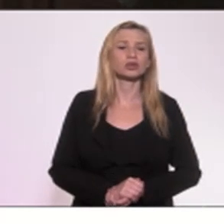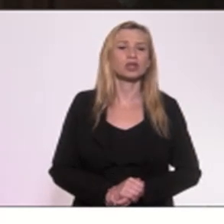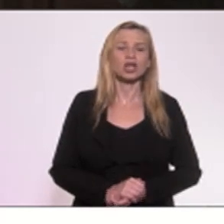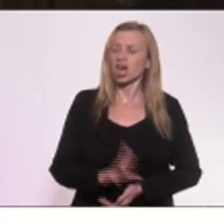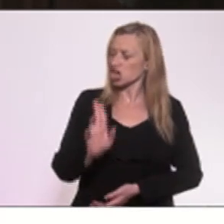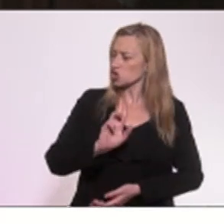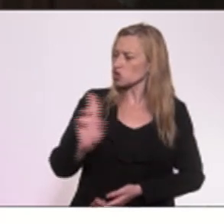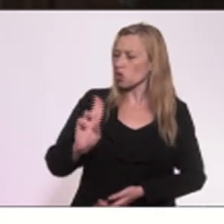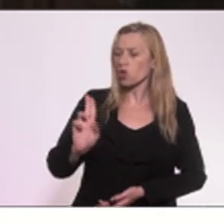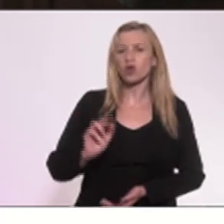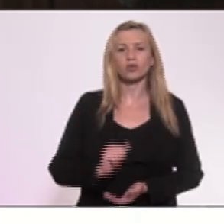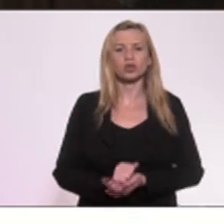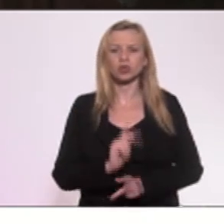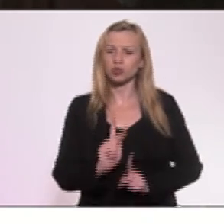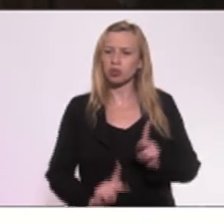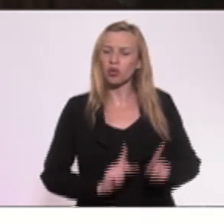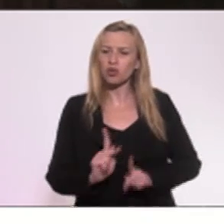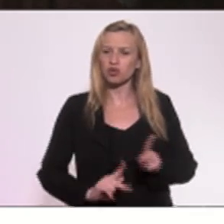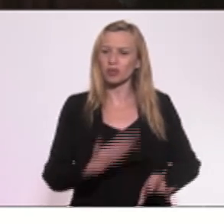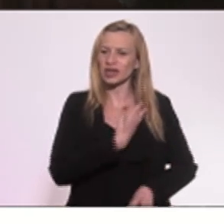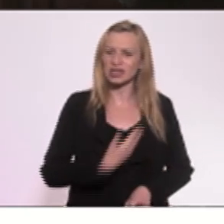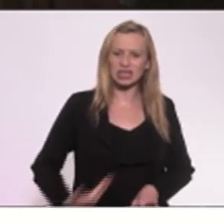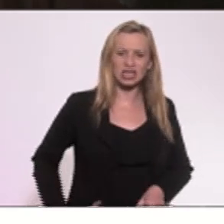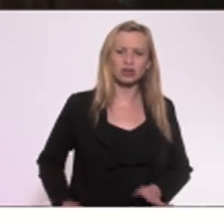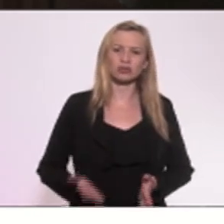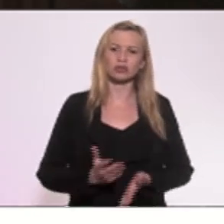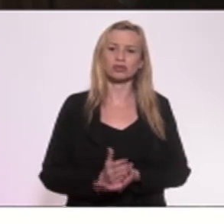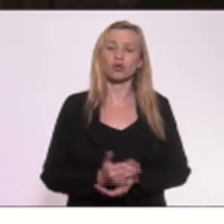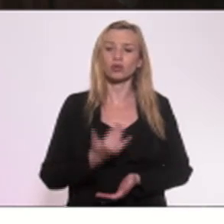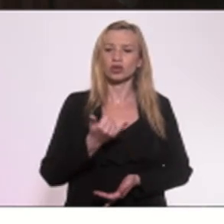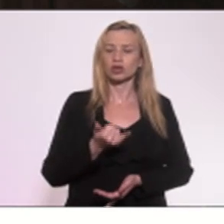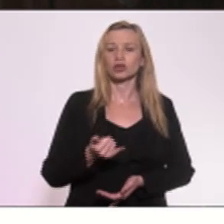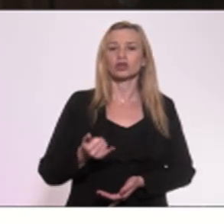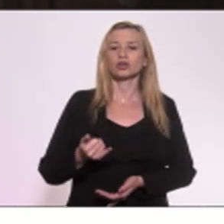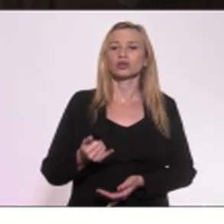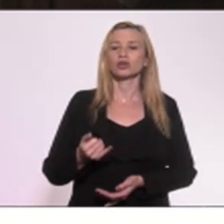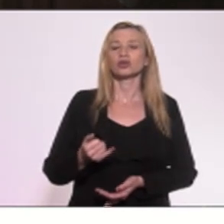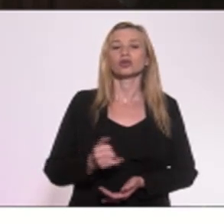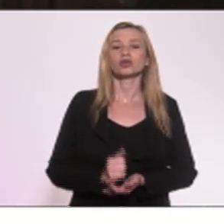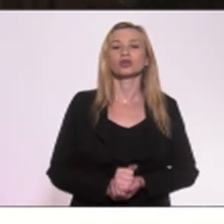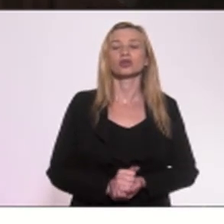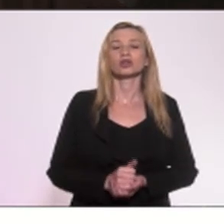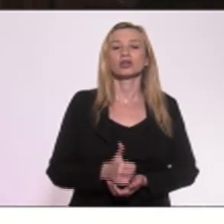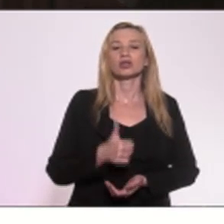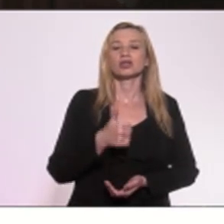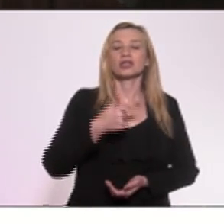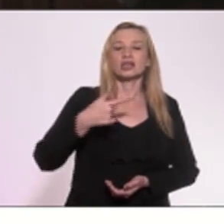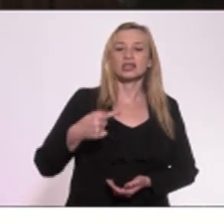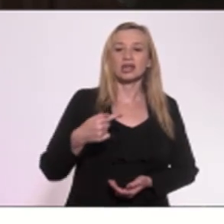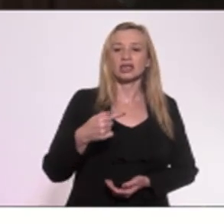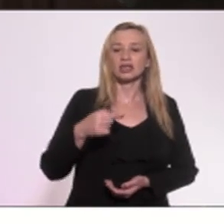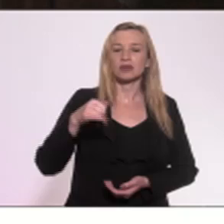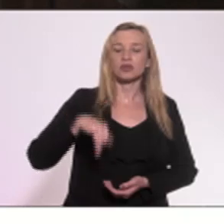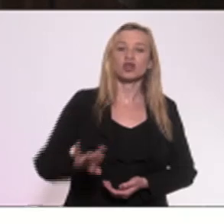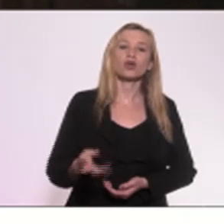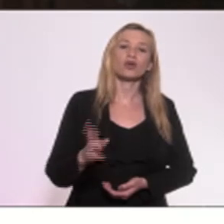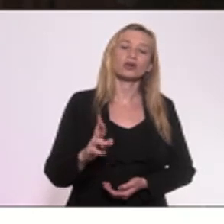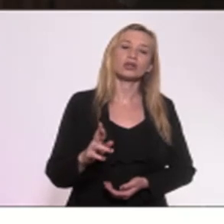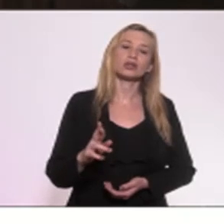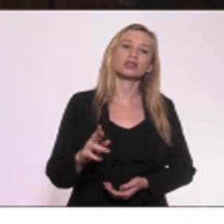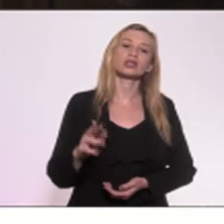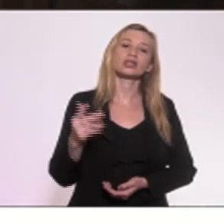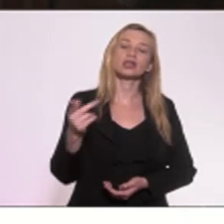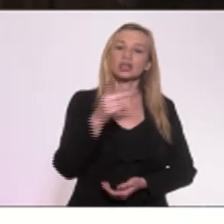nome da população brasileira e dos 17 milhões de fluminenses, um pouco